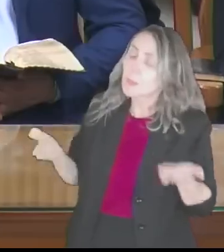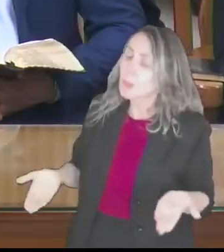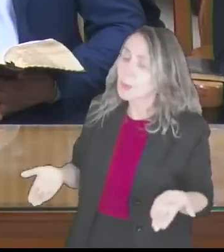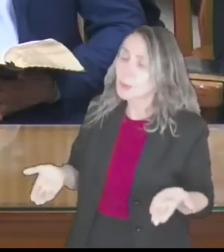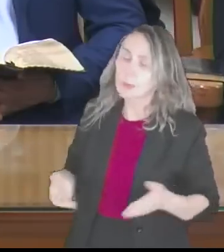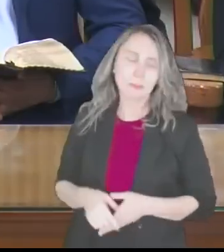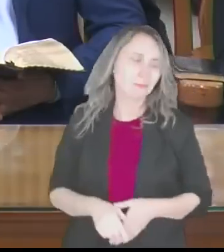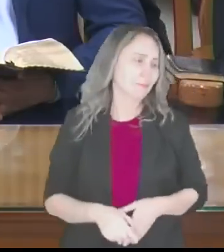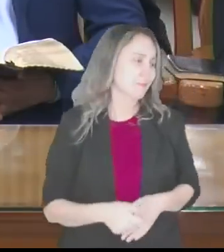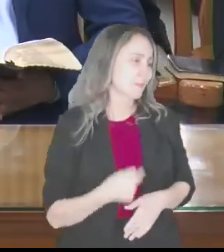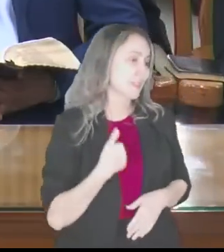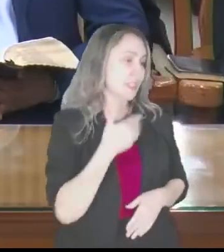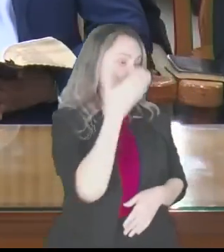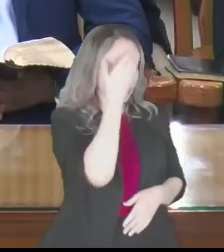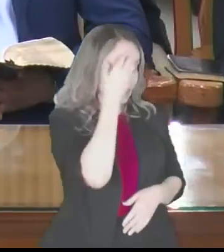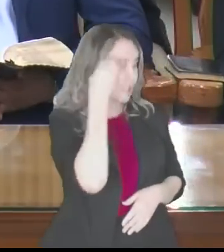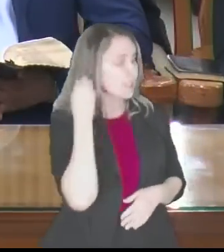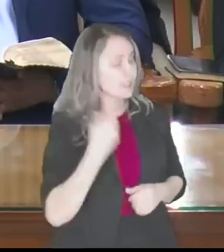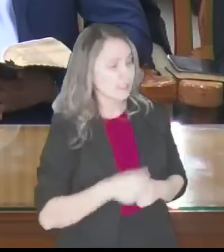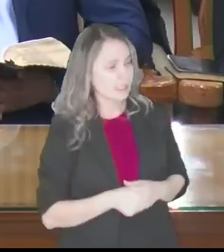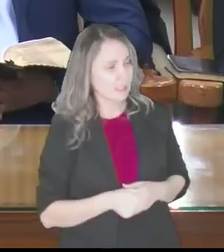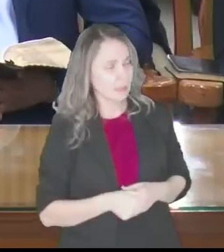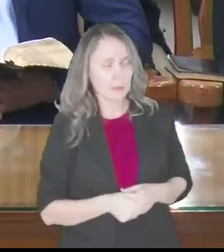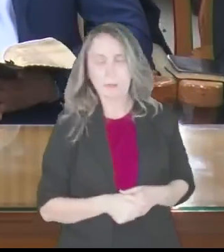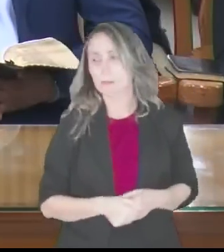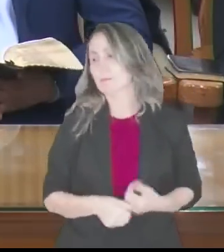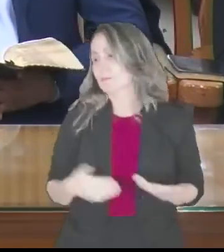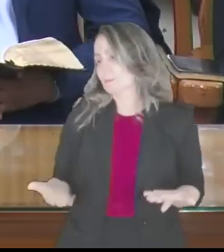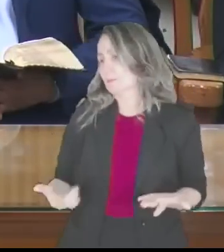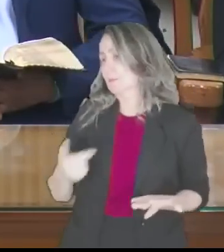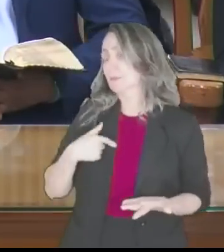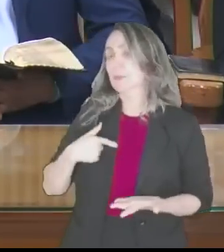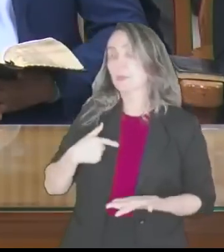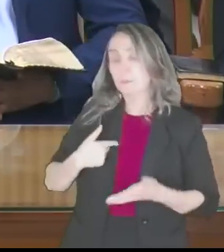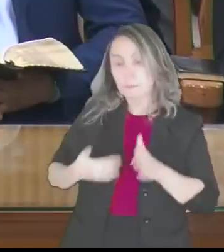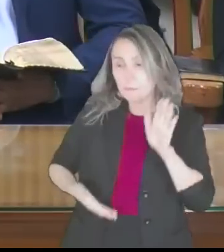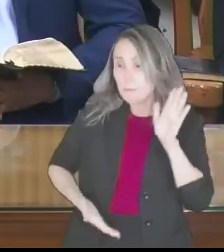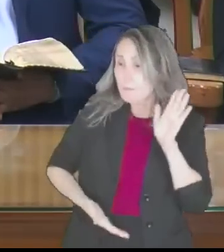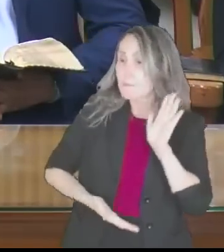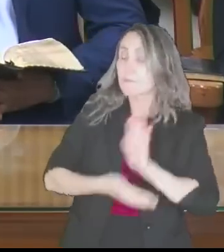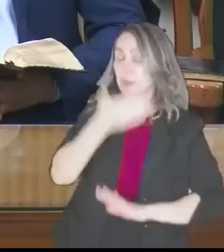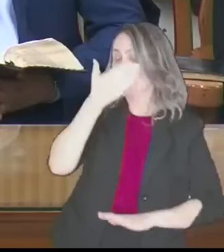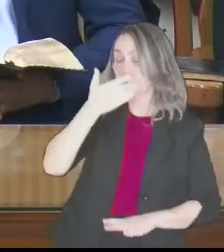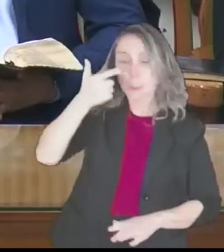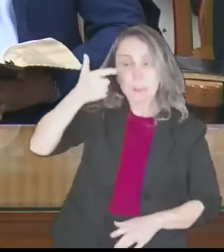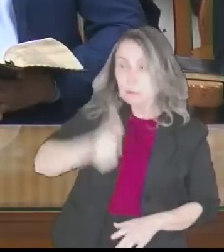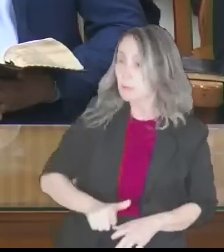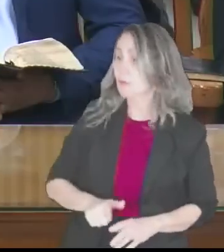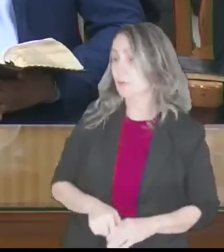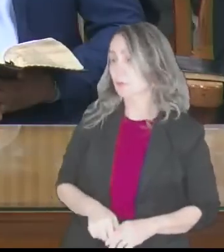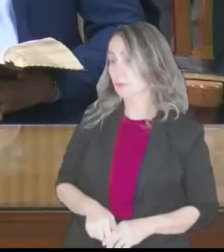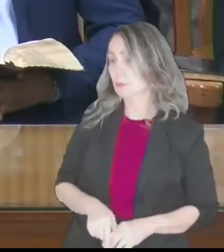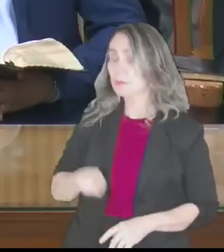Depois eu vou viajar de novo. E vou deixar ele lendo o mesmo versículo. Só vou voltar quando você aprender. Glória a Jesus.